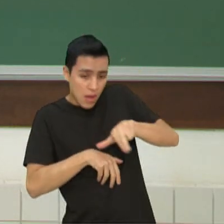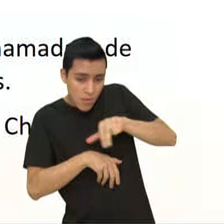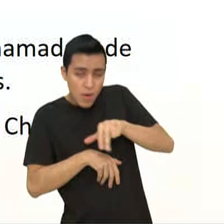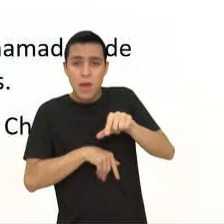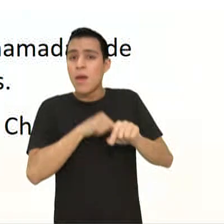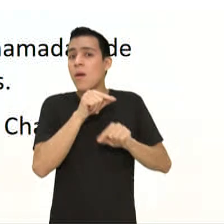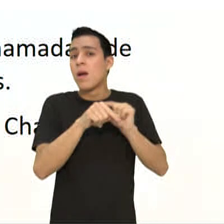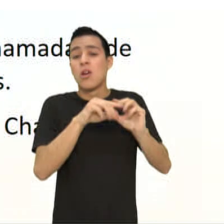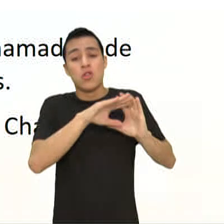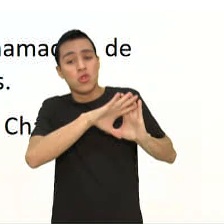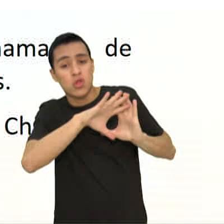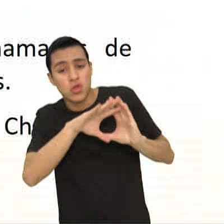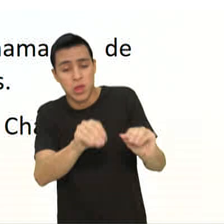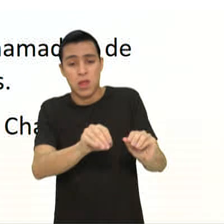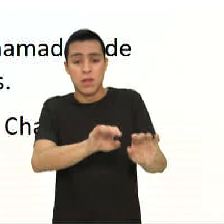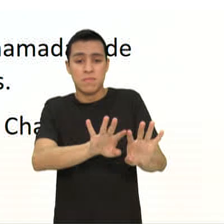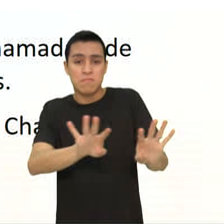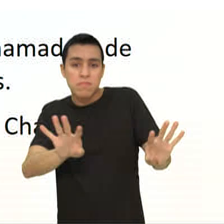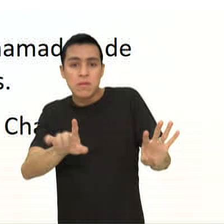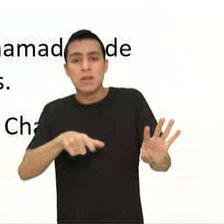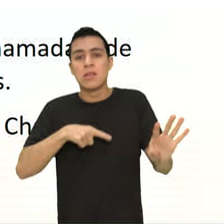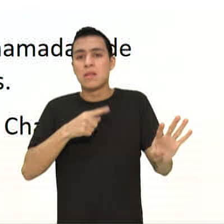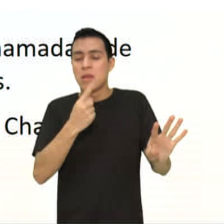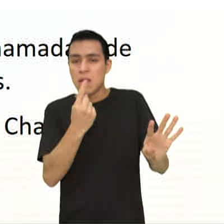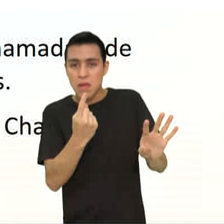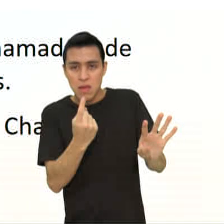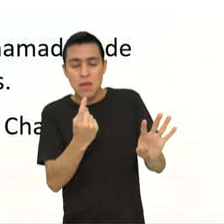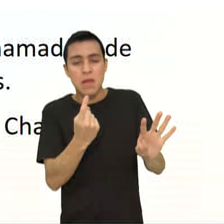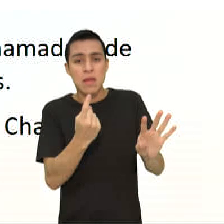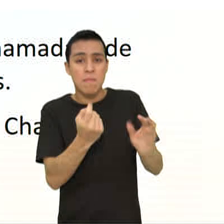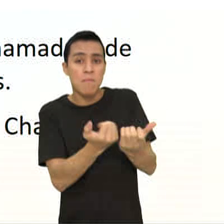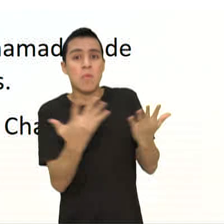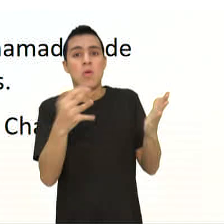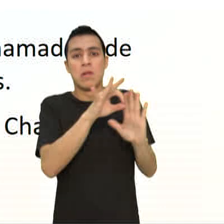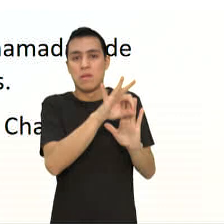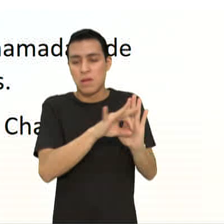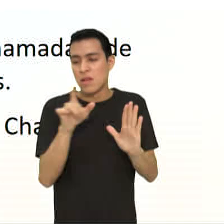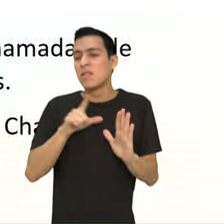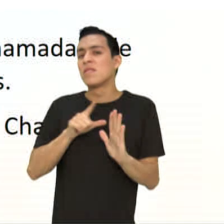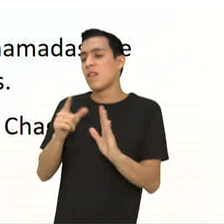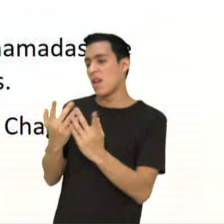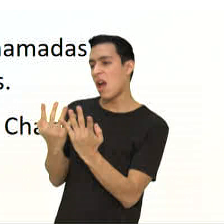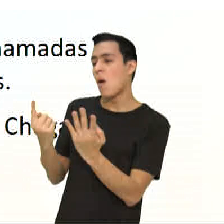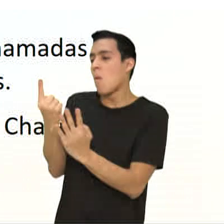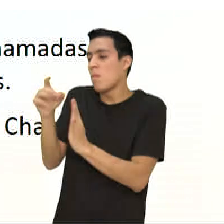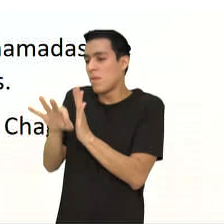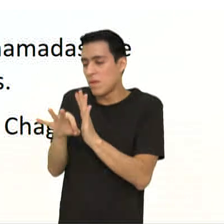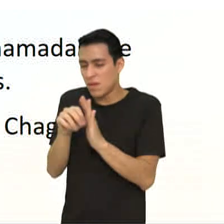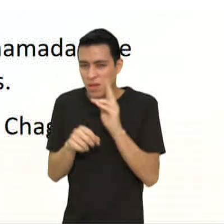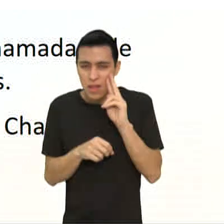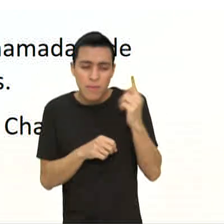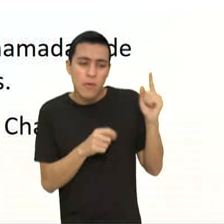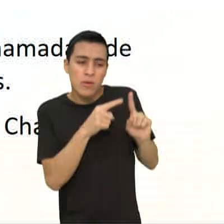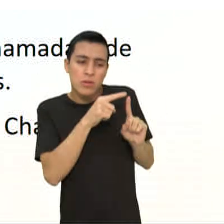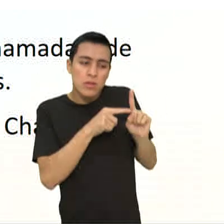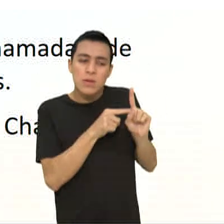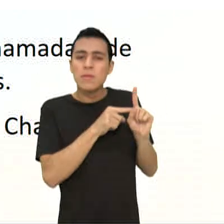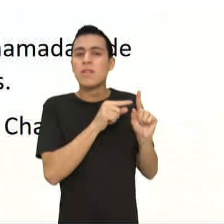Não são todas as algas que são pluricelulares, tem algas unicelulares. Lembra da euglena, que eu falei para vocês sobre produção de